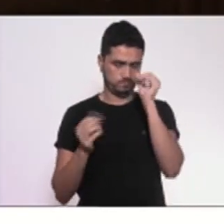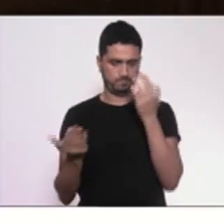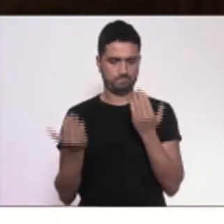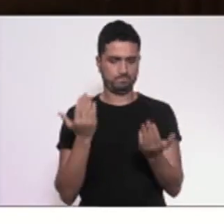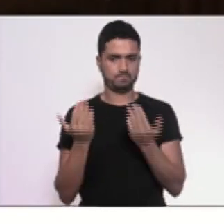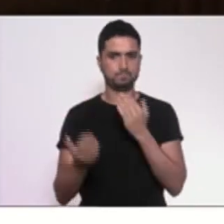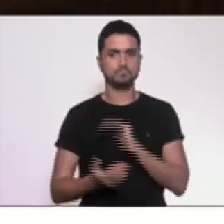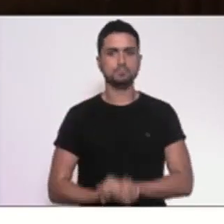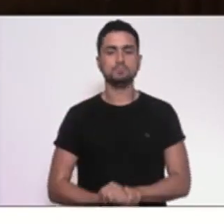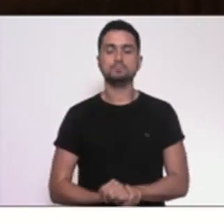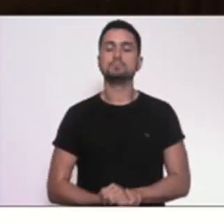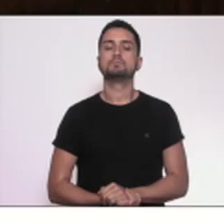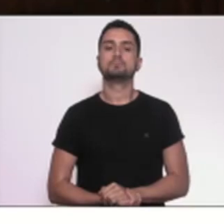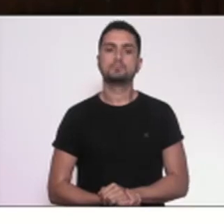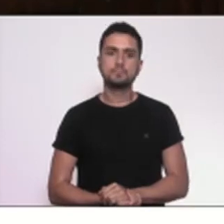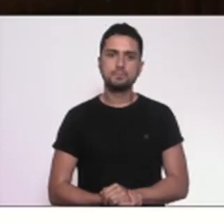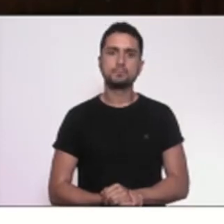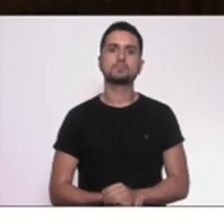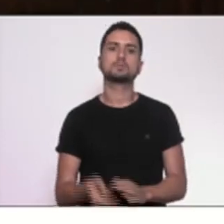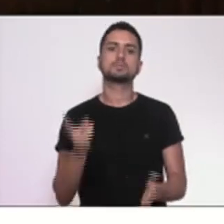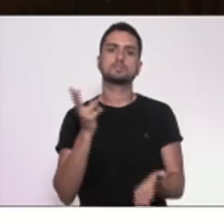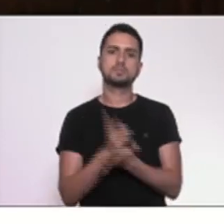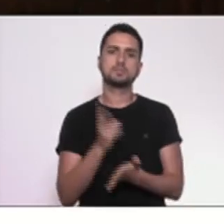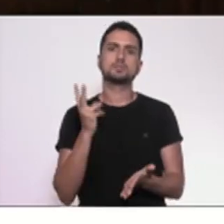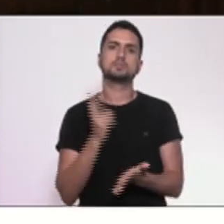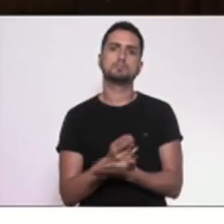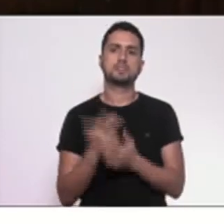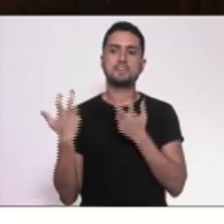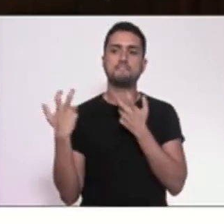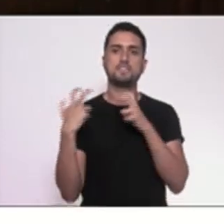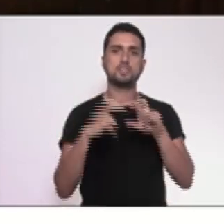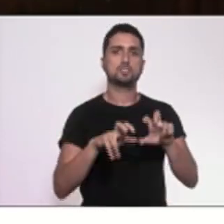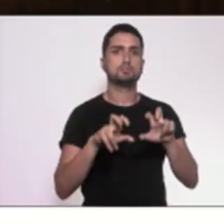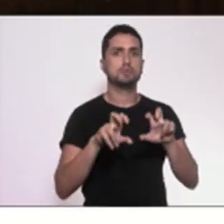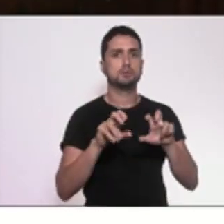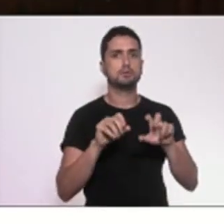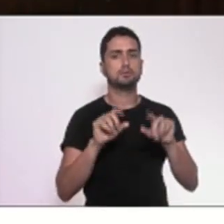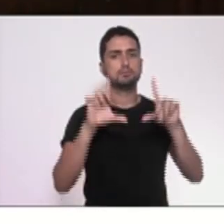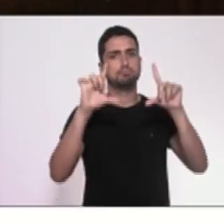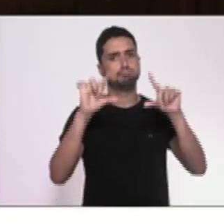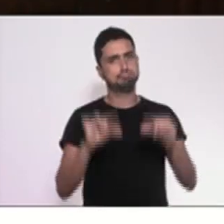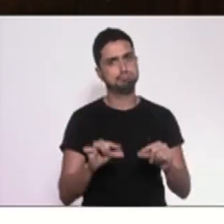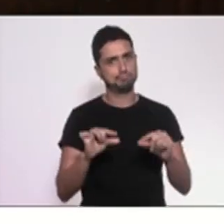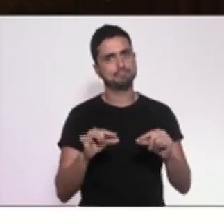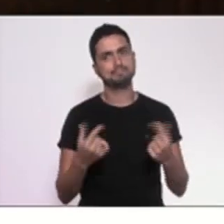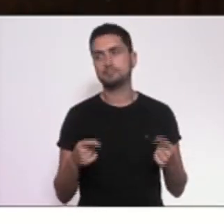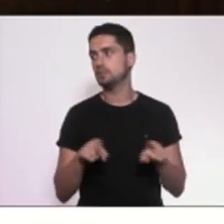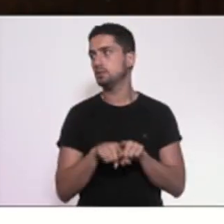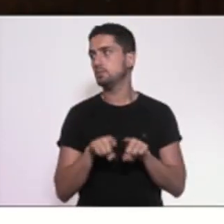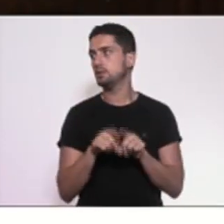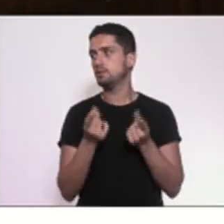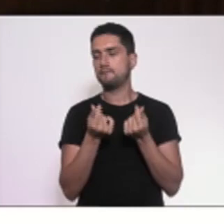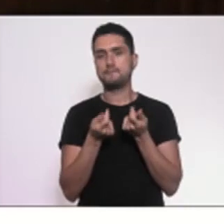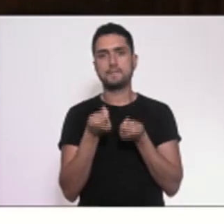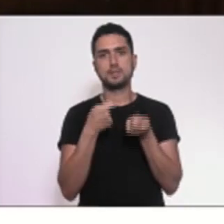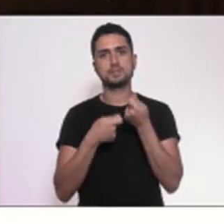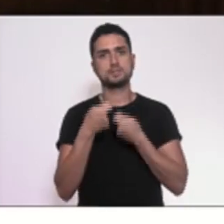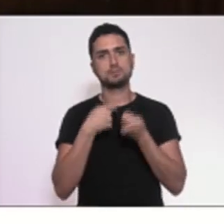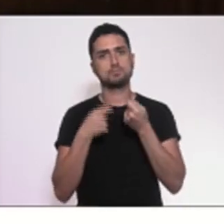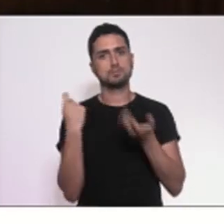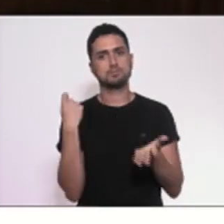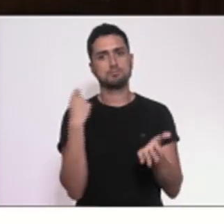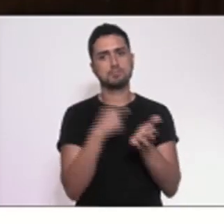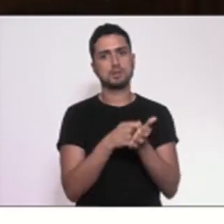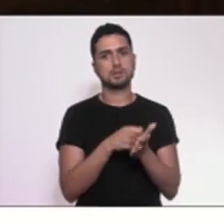Cada vez mais, uma queda nos investimentos em educação. E a crise do financiamento da pesquisa afeta também